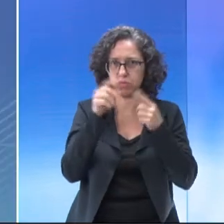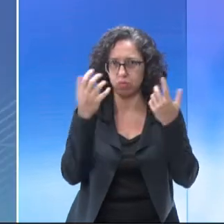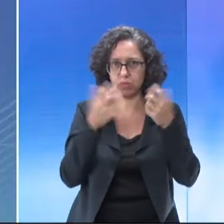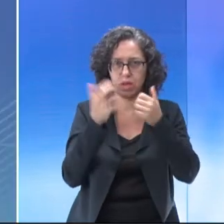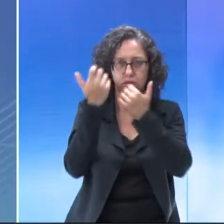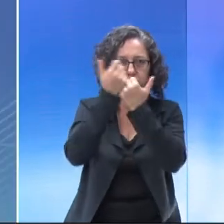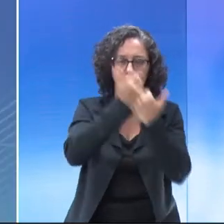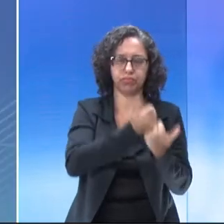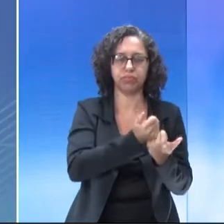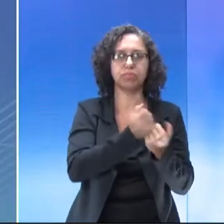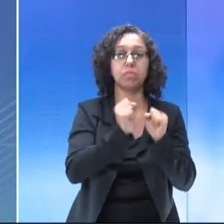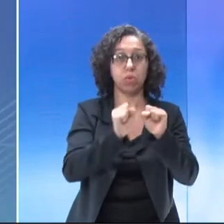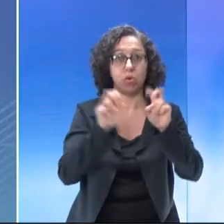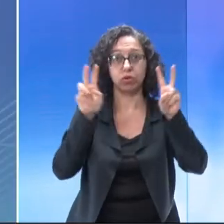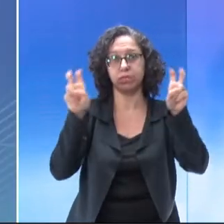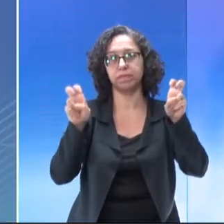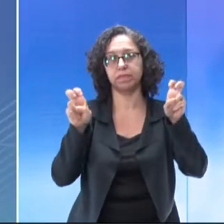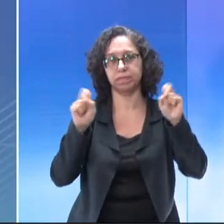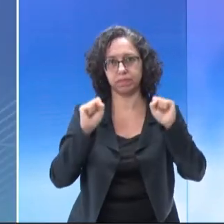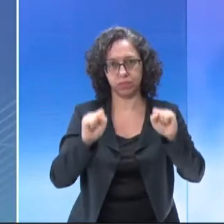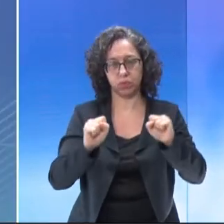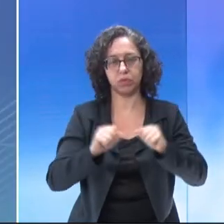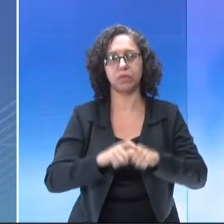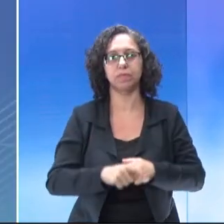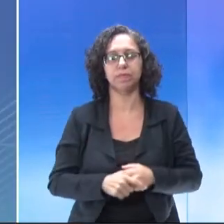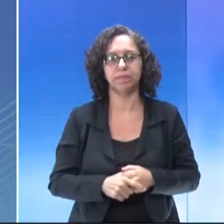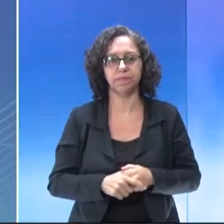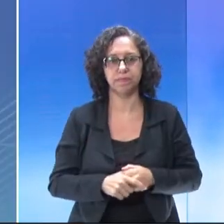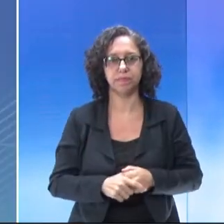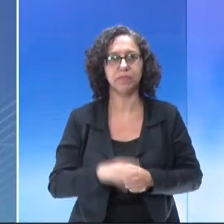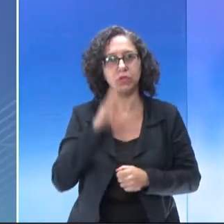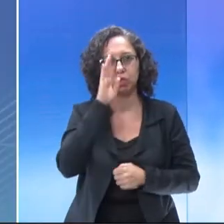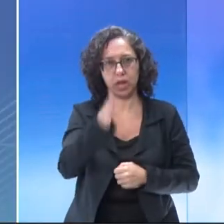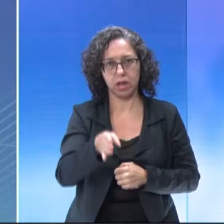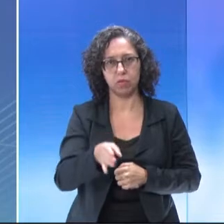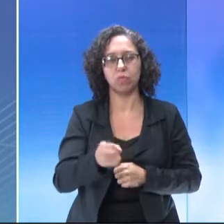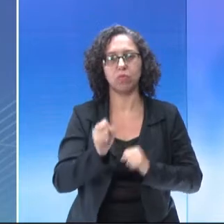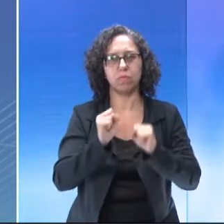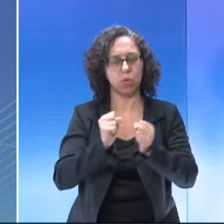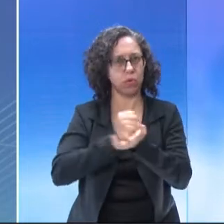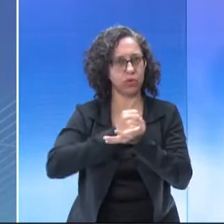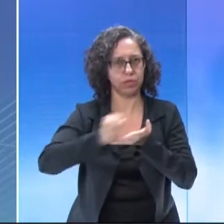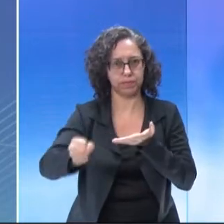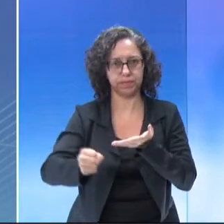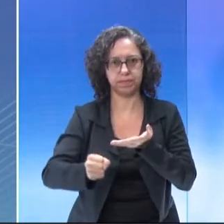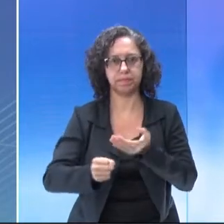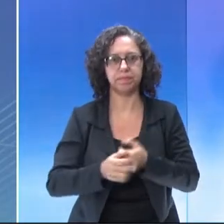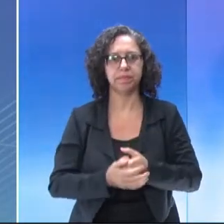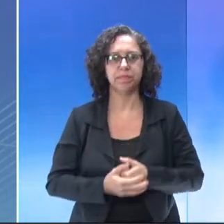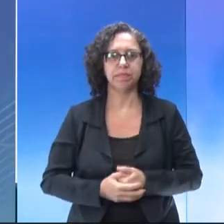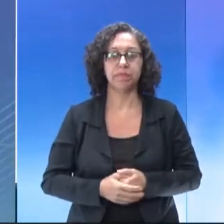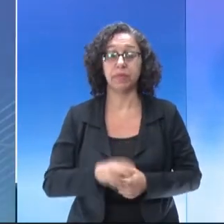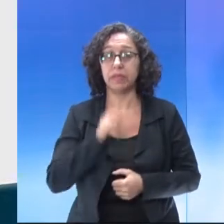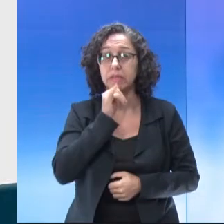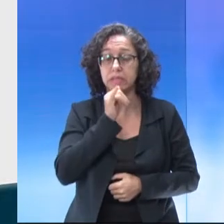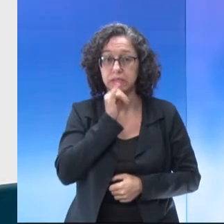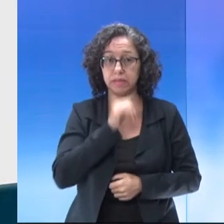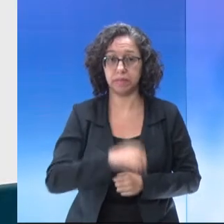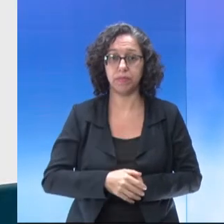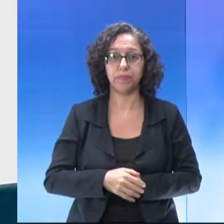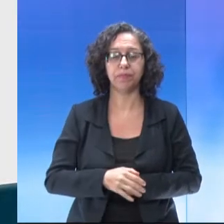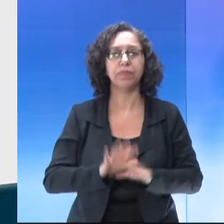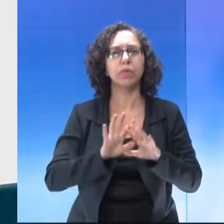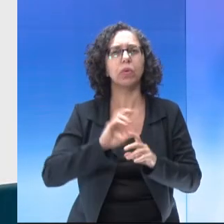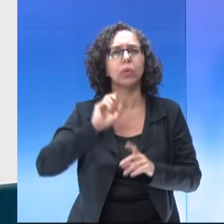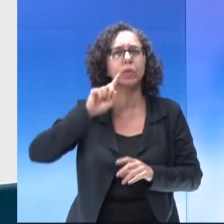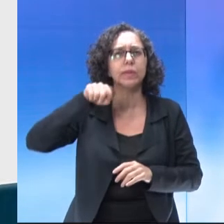muitas vezes usa? Dois pontos, parágrafo, travessão. Em vez de usar o travessão, eu posso usar aspas. Olha só.